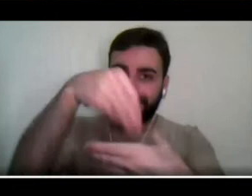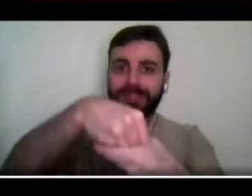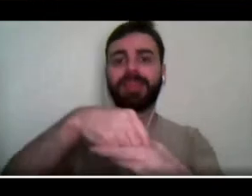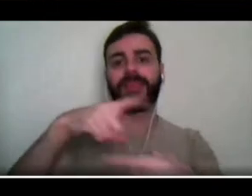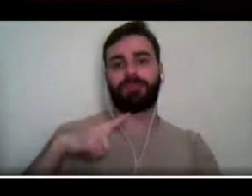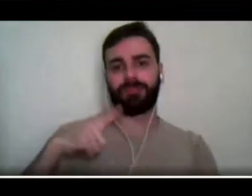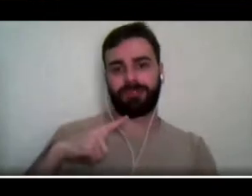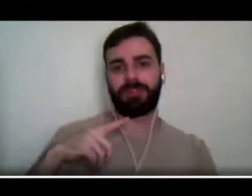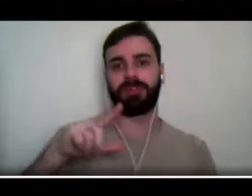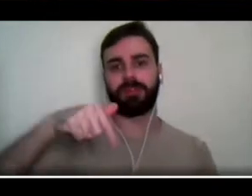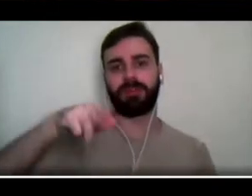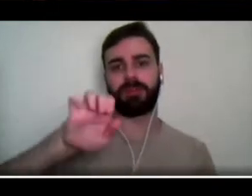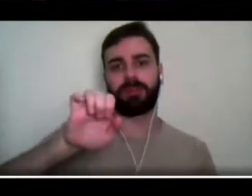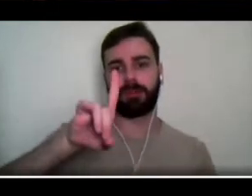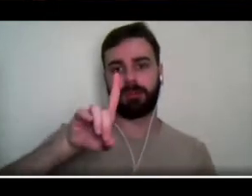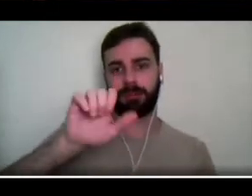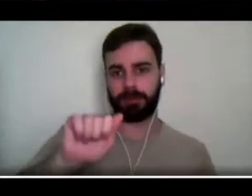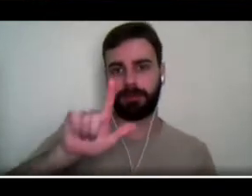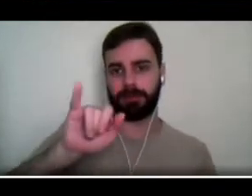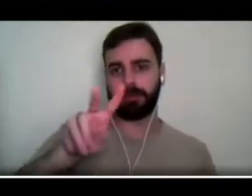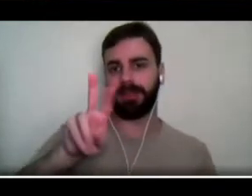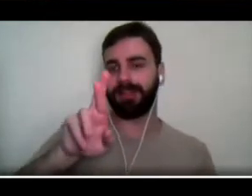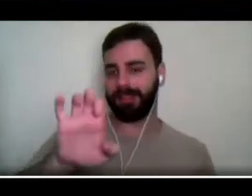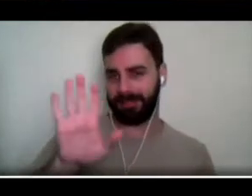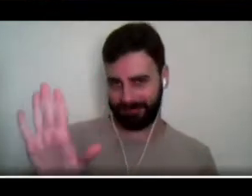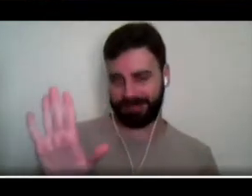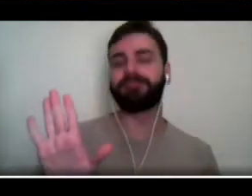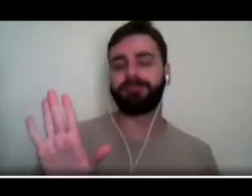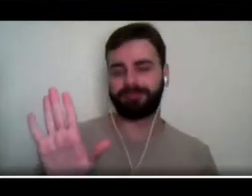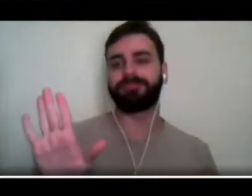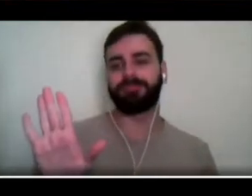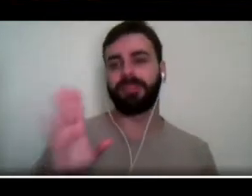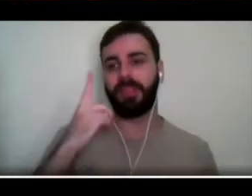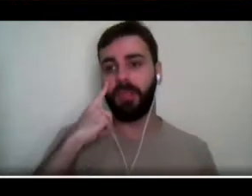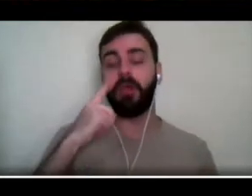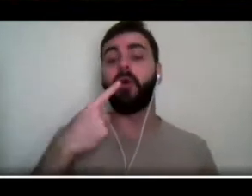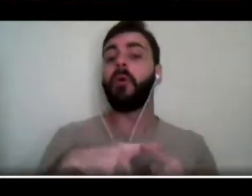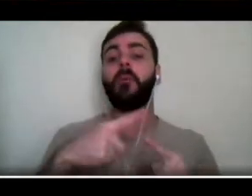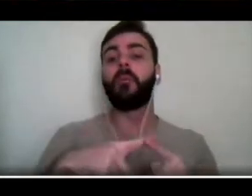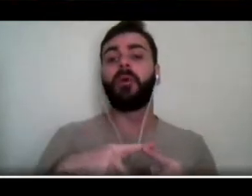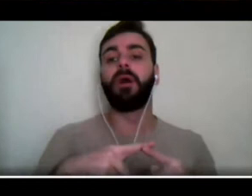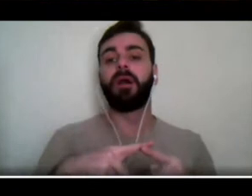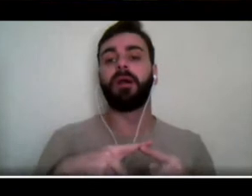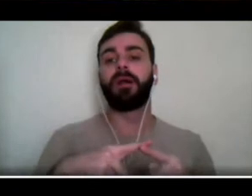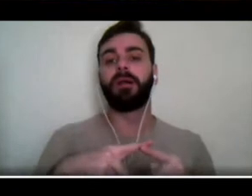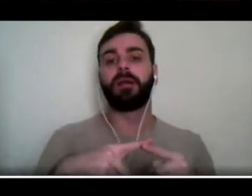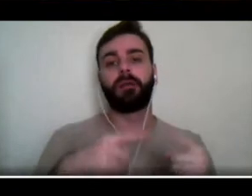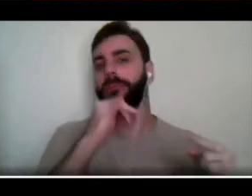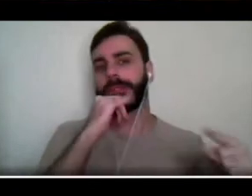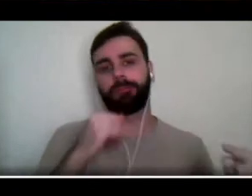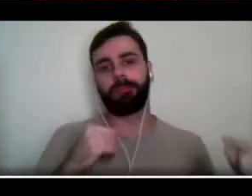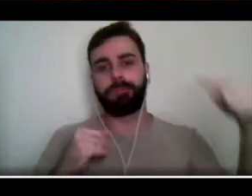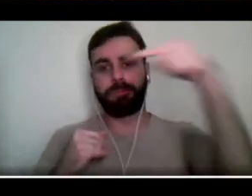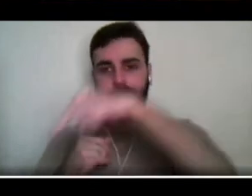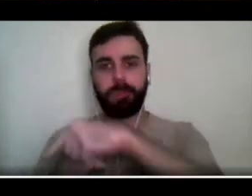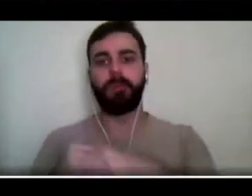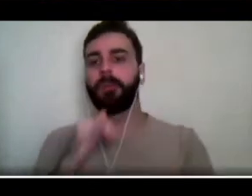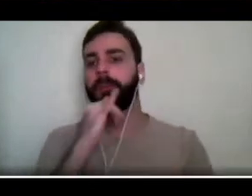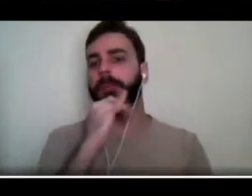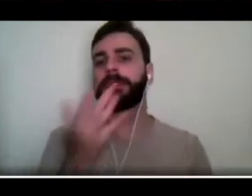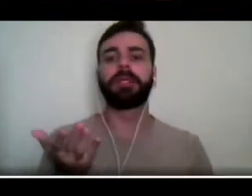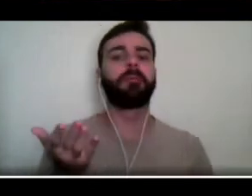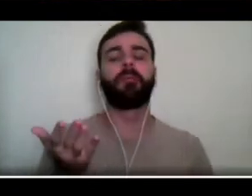Porque a partir do momento que o projétil ele sai, por exemplo, você lança uma bola de